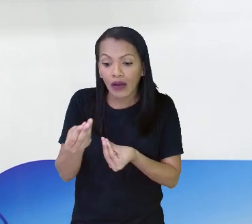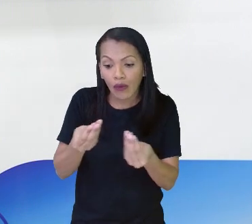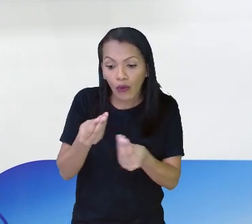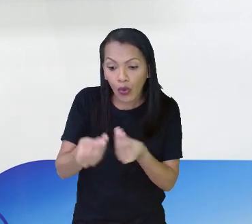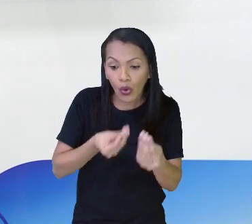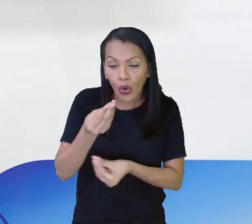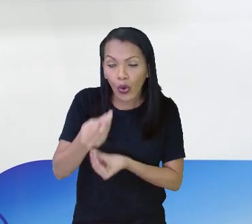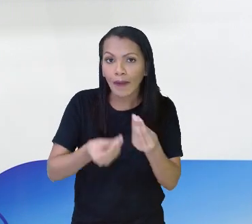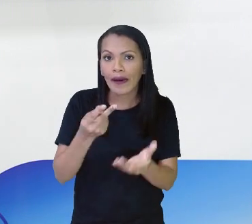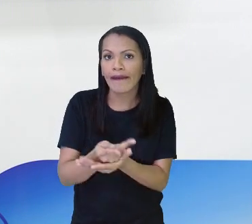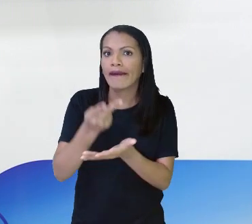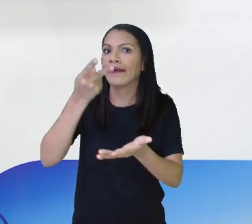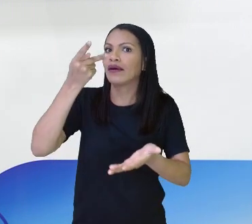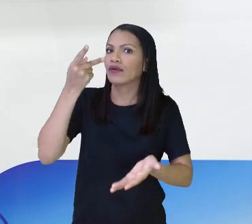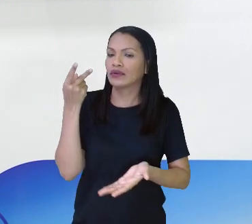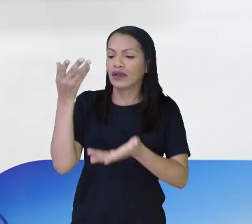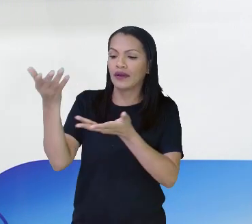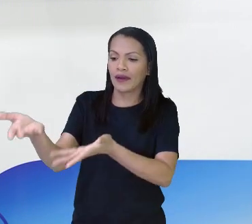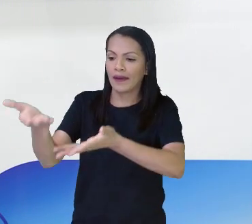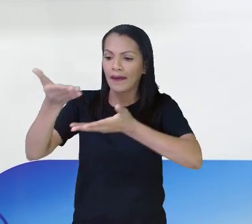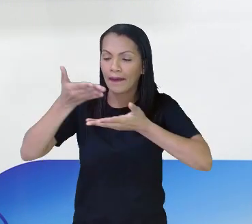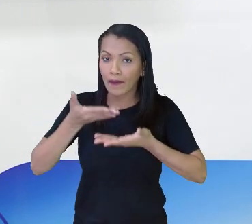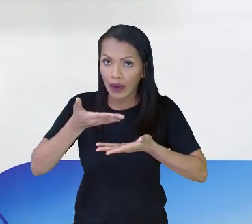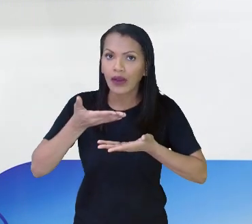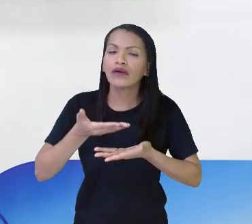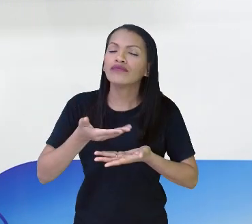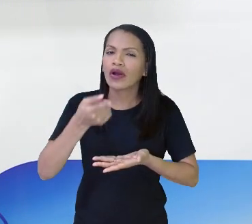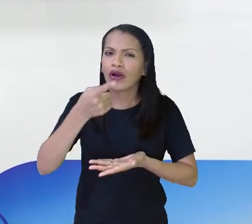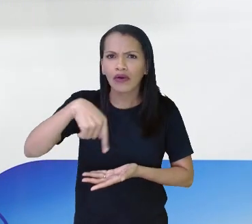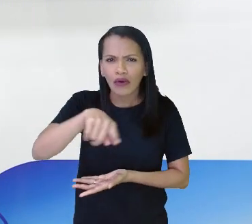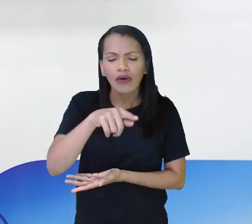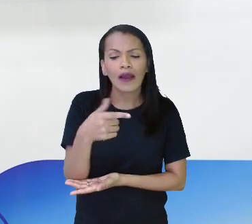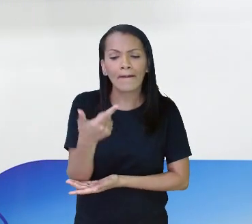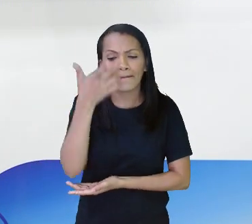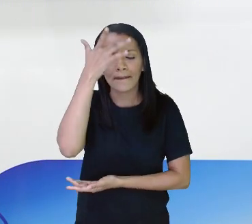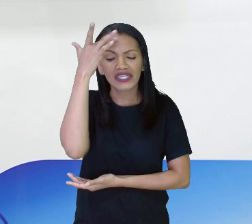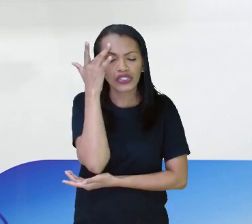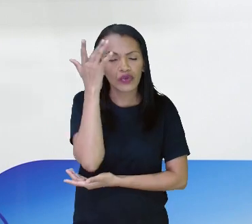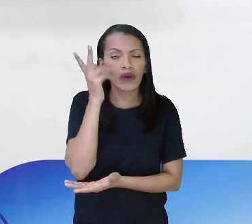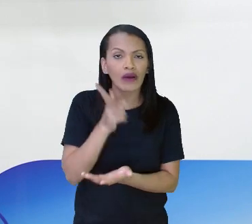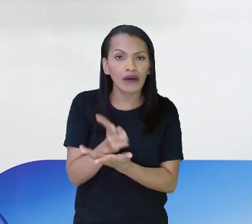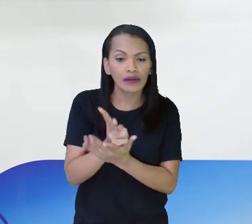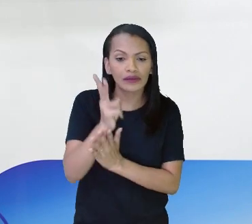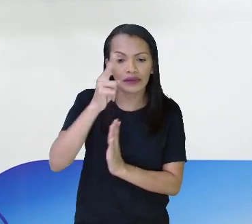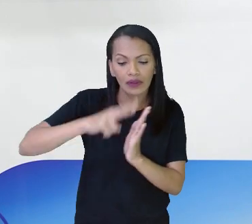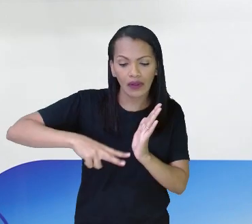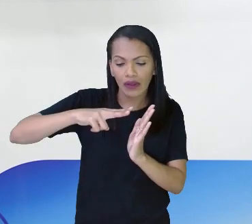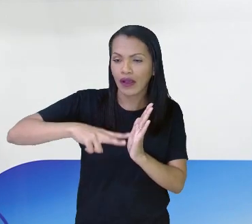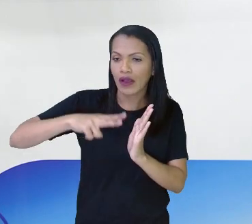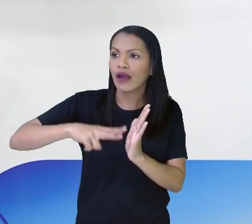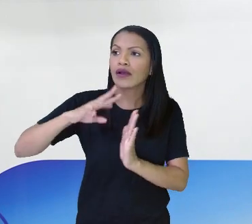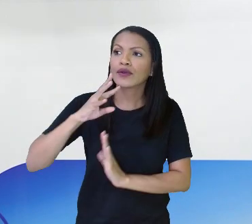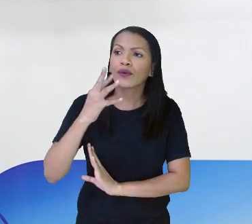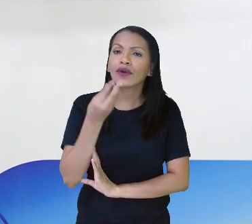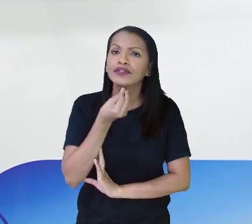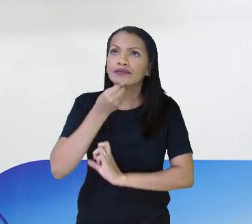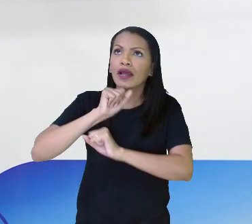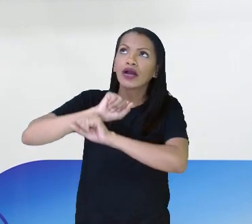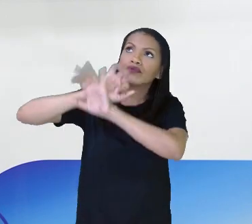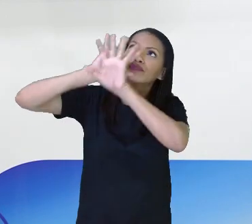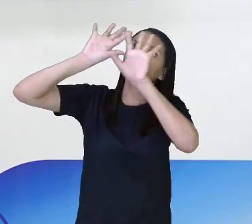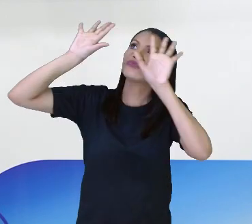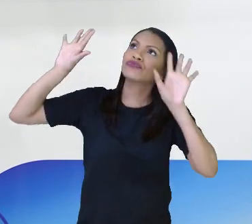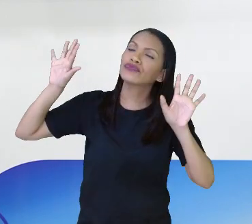acontecimento, deixando o convite para que o leitor dê continuidade à leitura, ampliando seu conhecimento sobre o